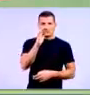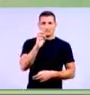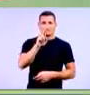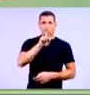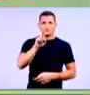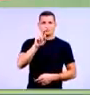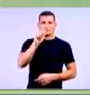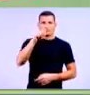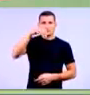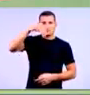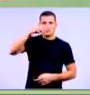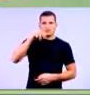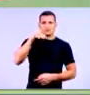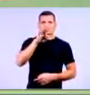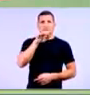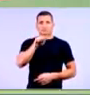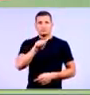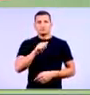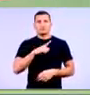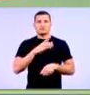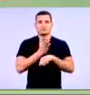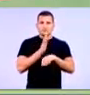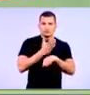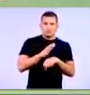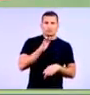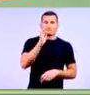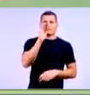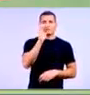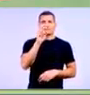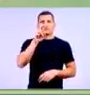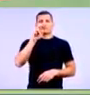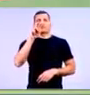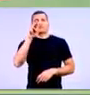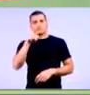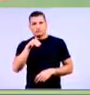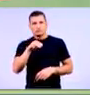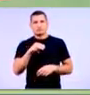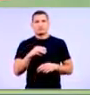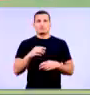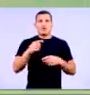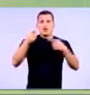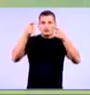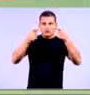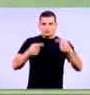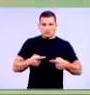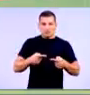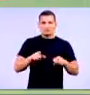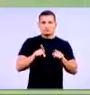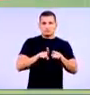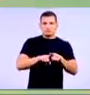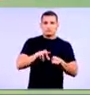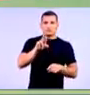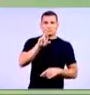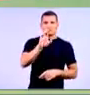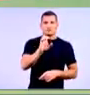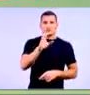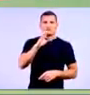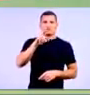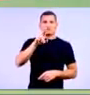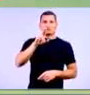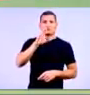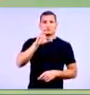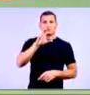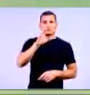ferramentas. A tarefa, o fórum, o questionário e também recursos. E aqui nós utilizamos